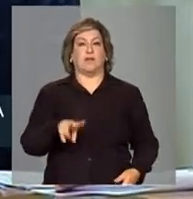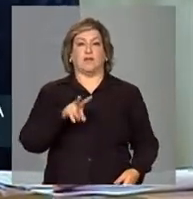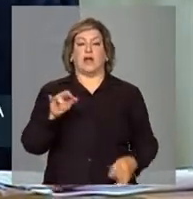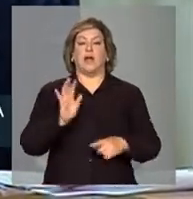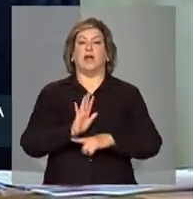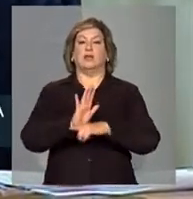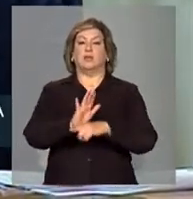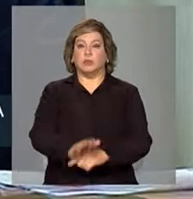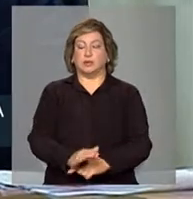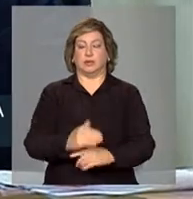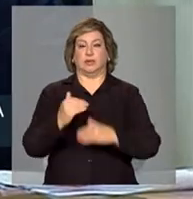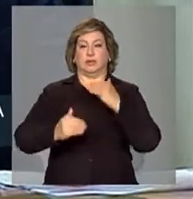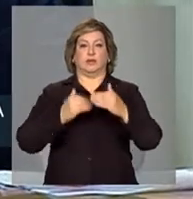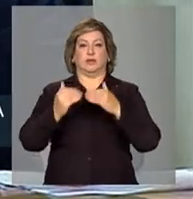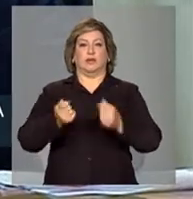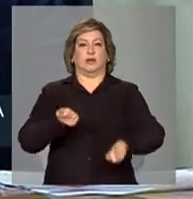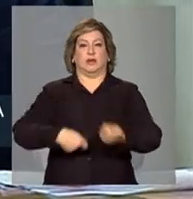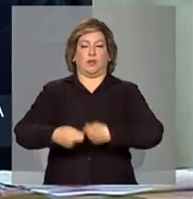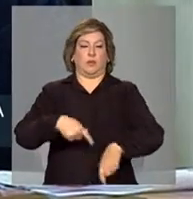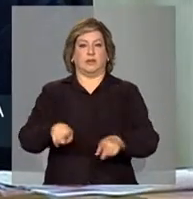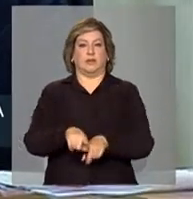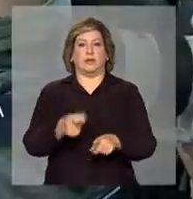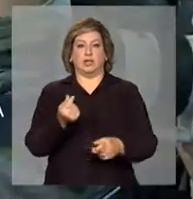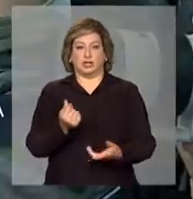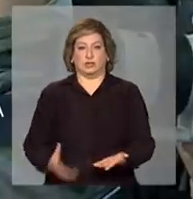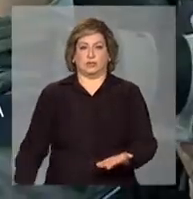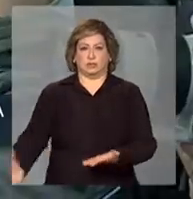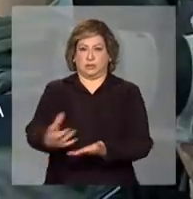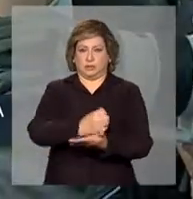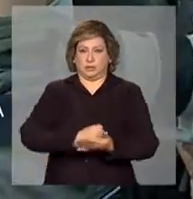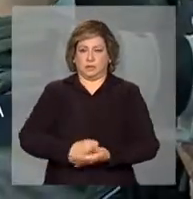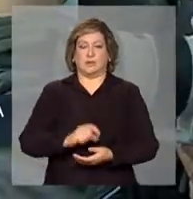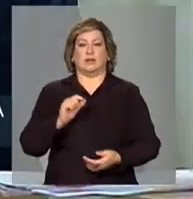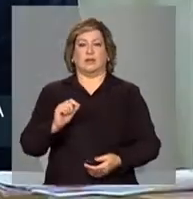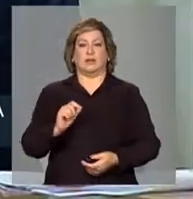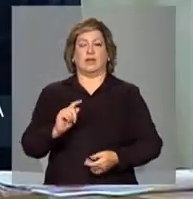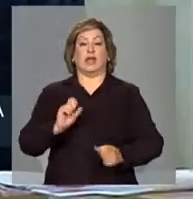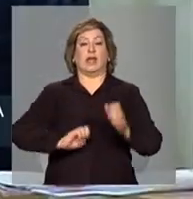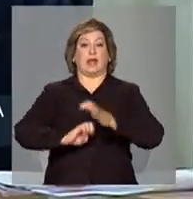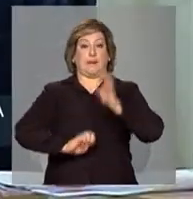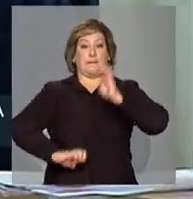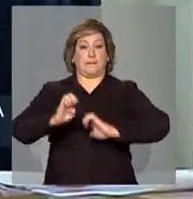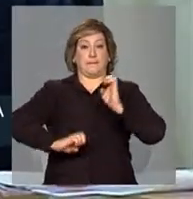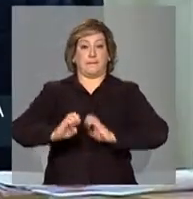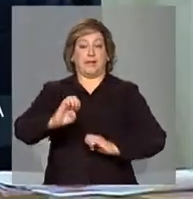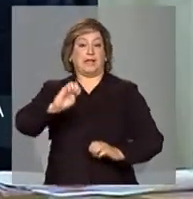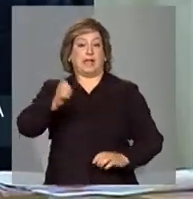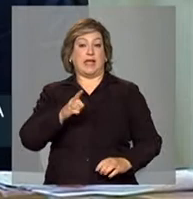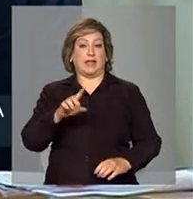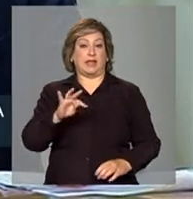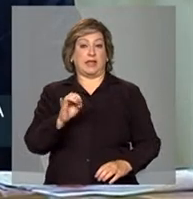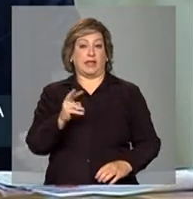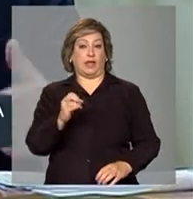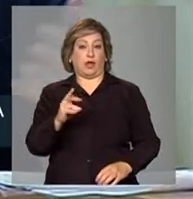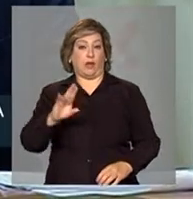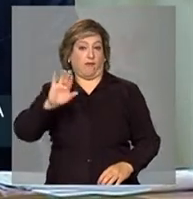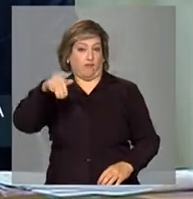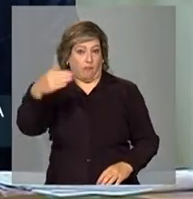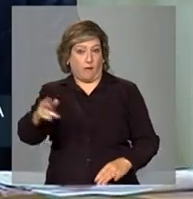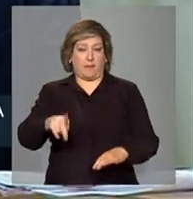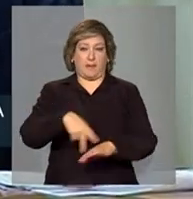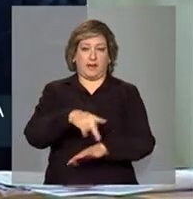vai ajudar a estimular a economia captação de recursos das empresas no exterior indo bem não é